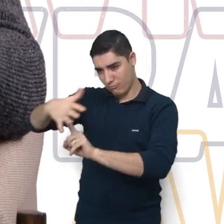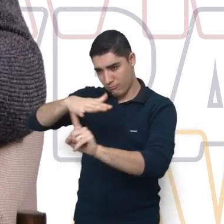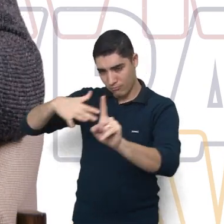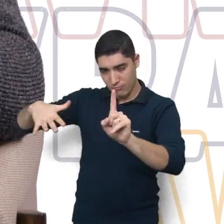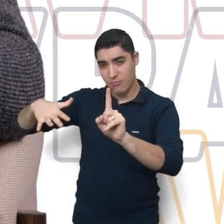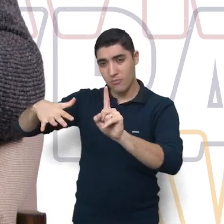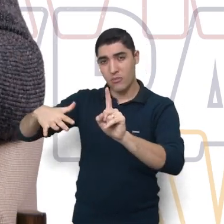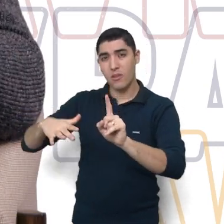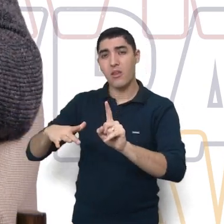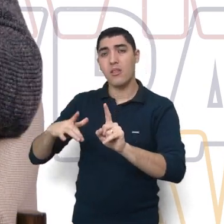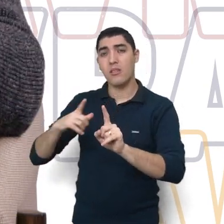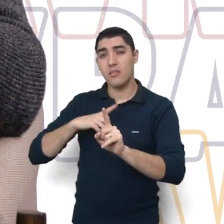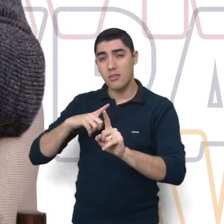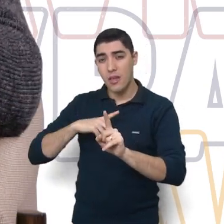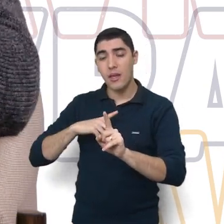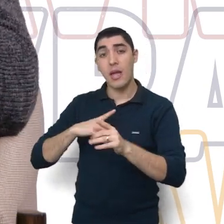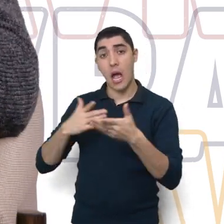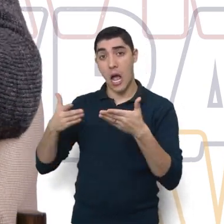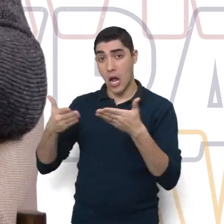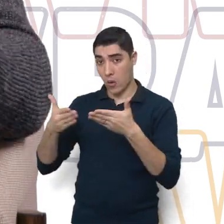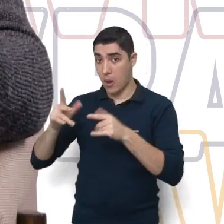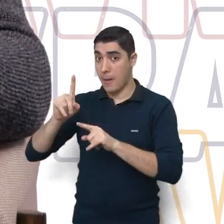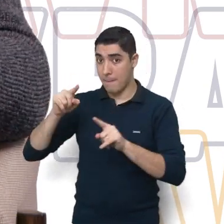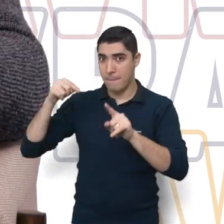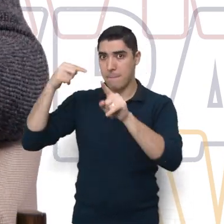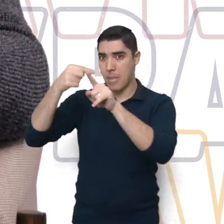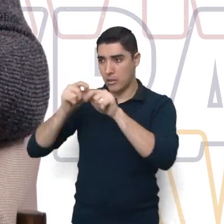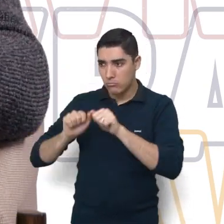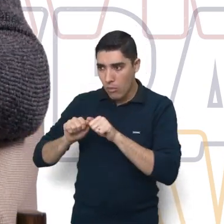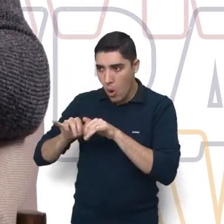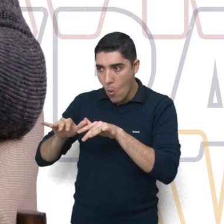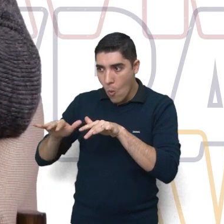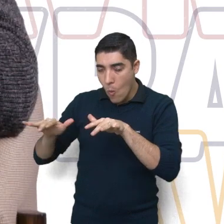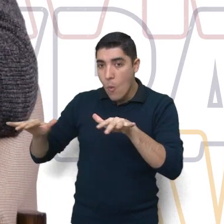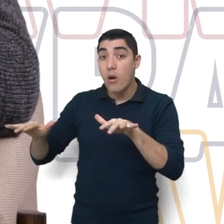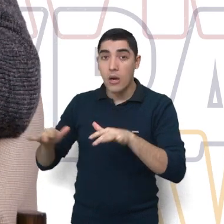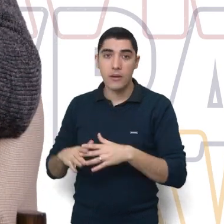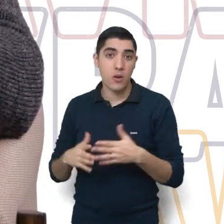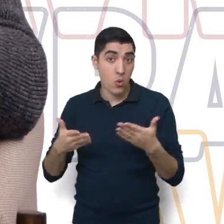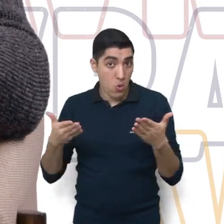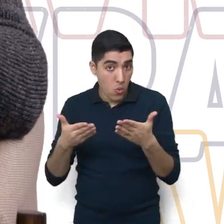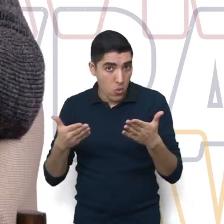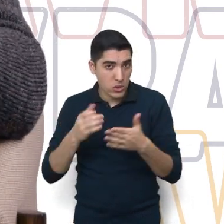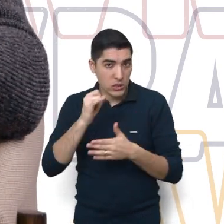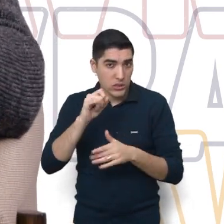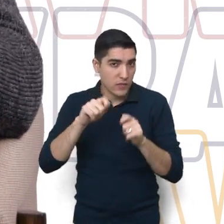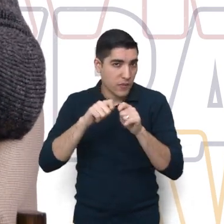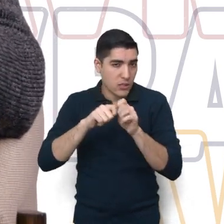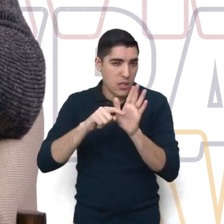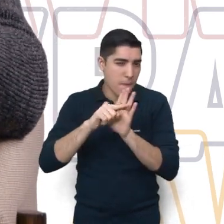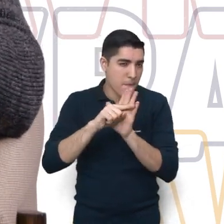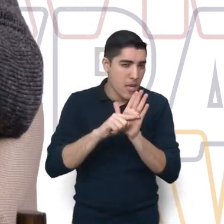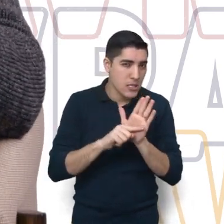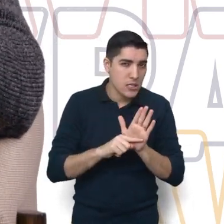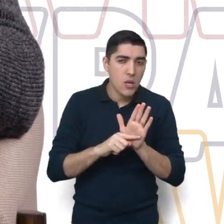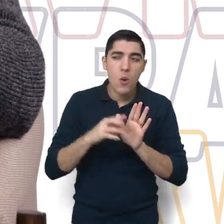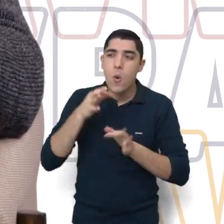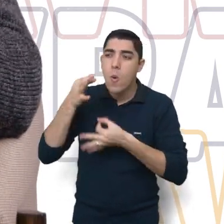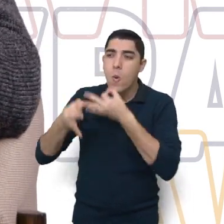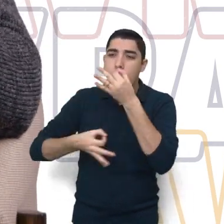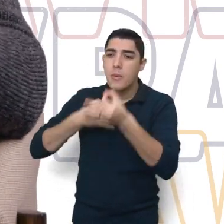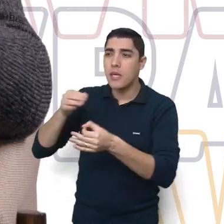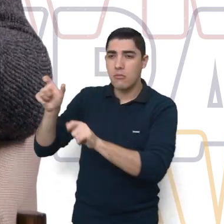as questões ambientais ele tá mais disseminado tá então hoje Se você pegar fazer